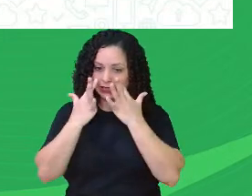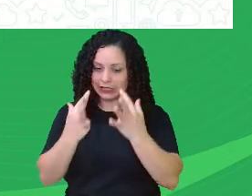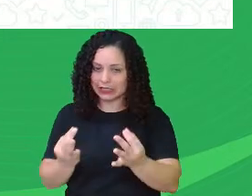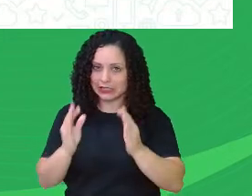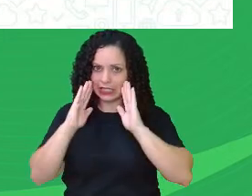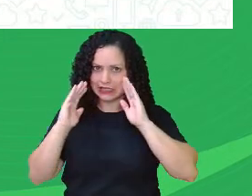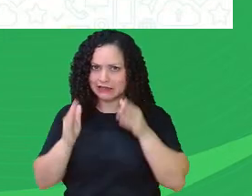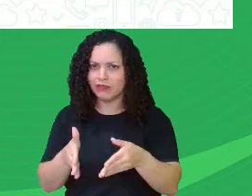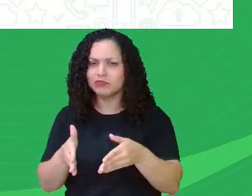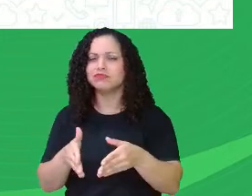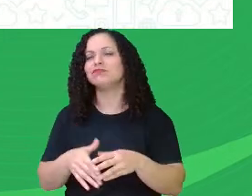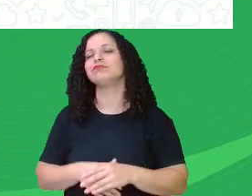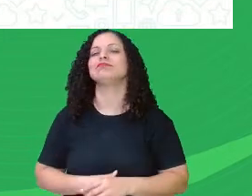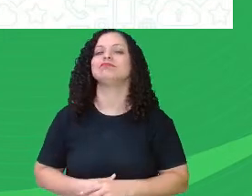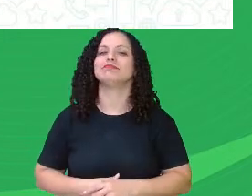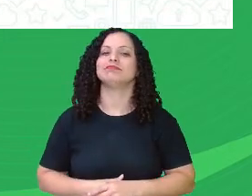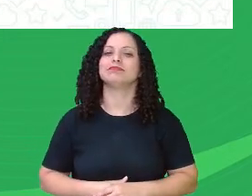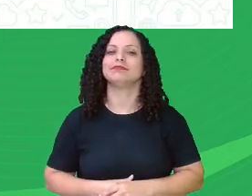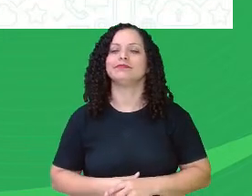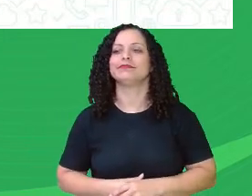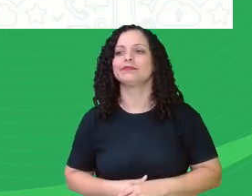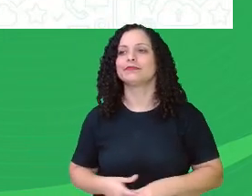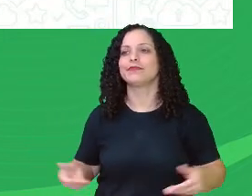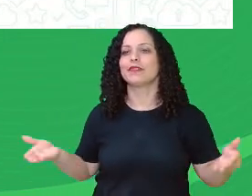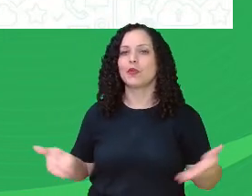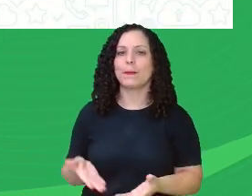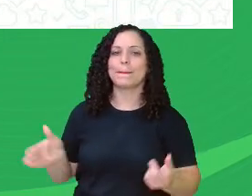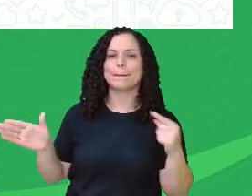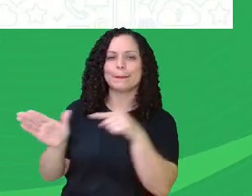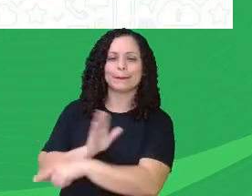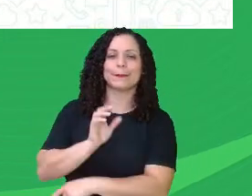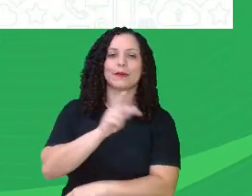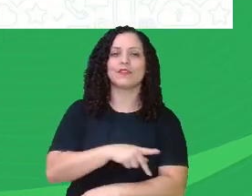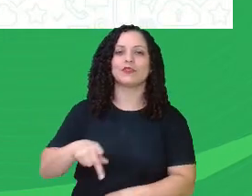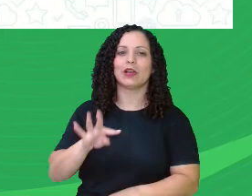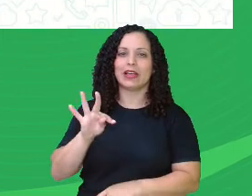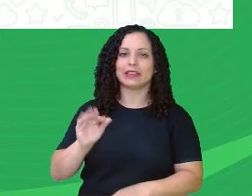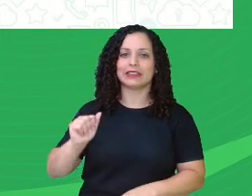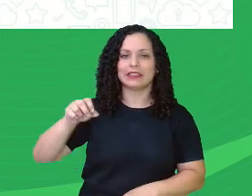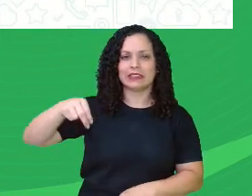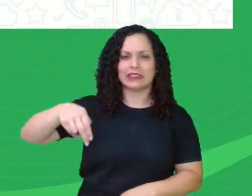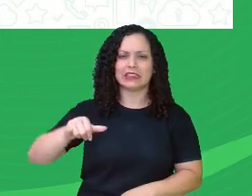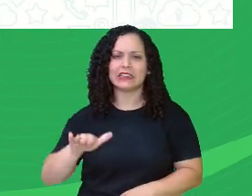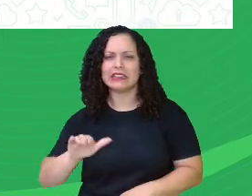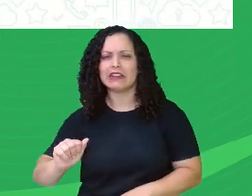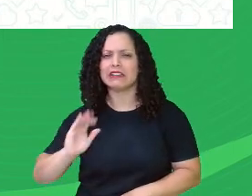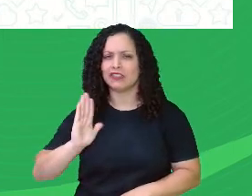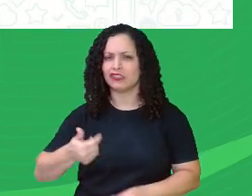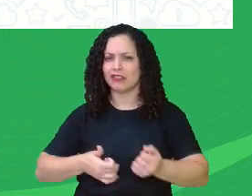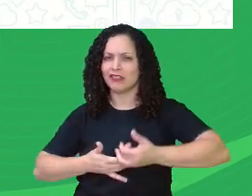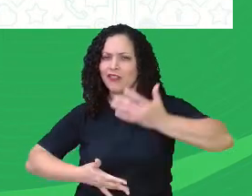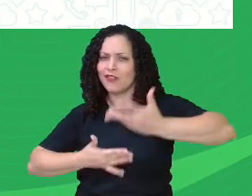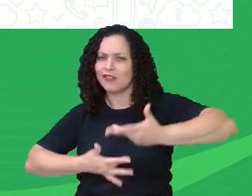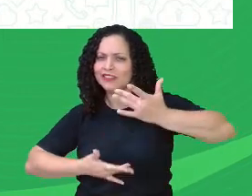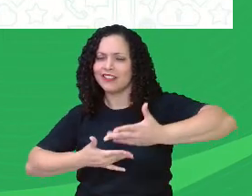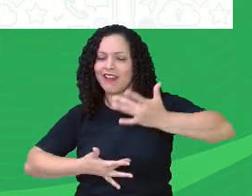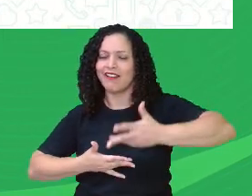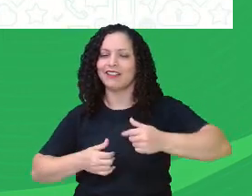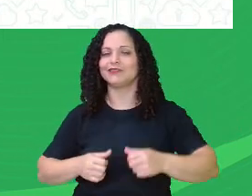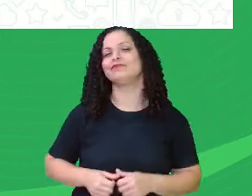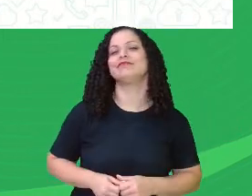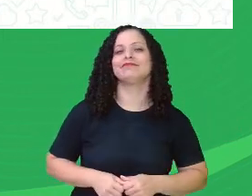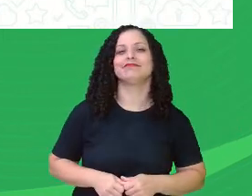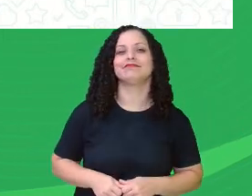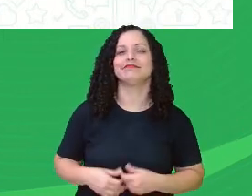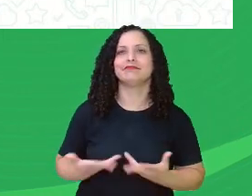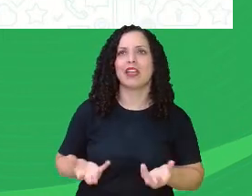não desenvolver. Minha colega Tânia está aqui presente. Tânia, e aí algum comentário sobre volume? O dia a dia da gente, onde a gente